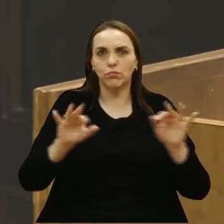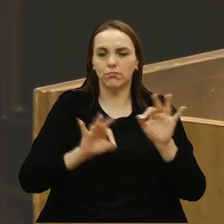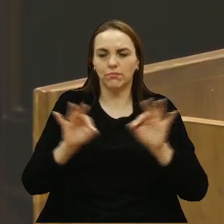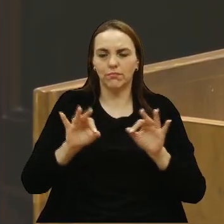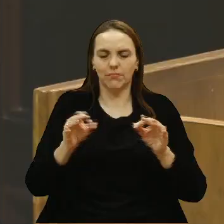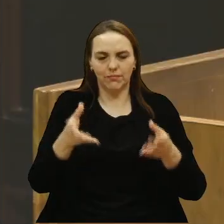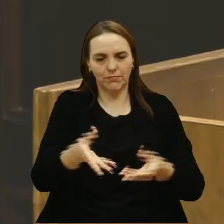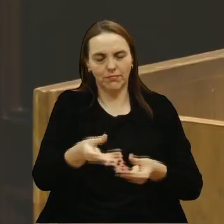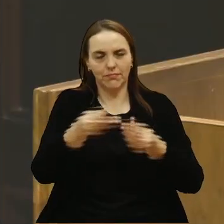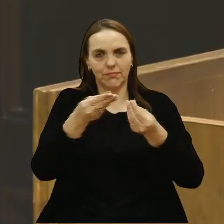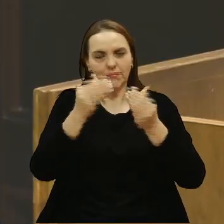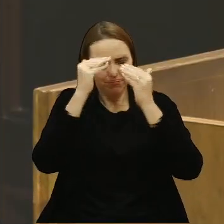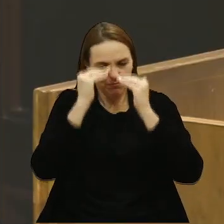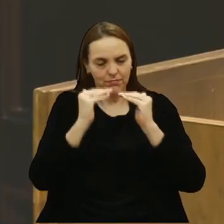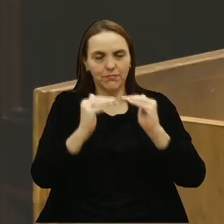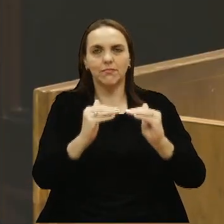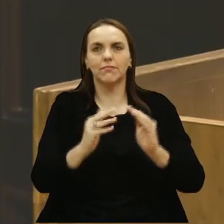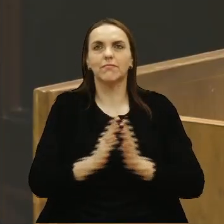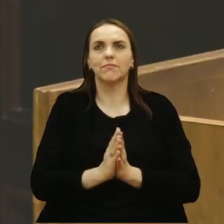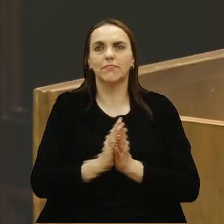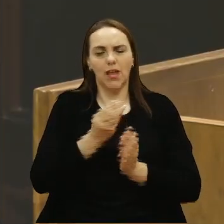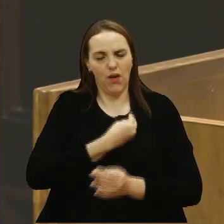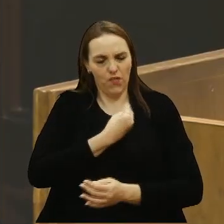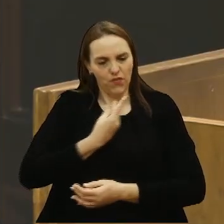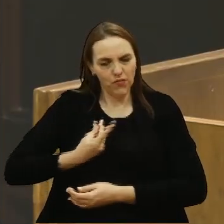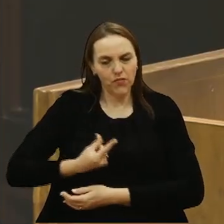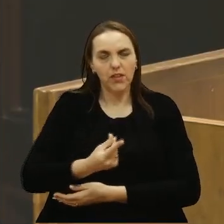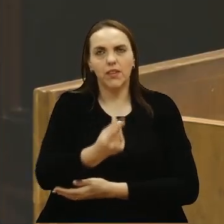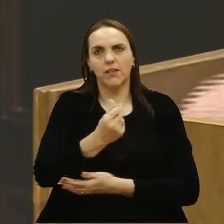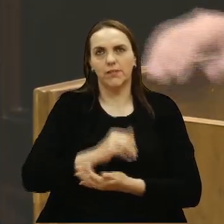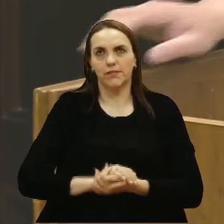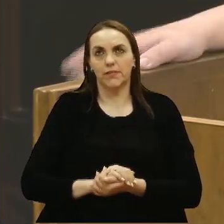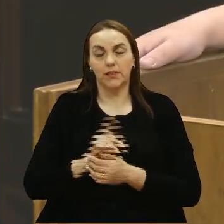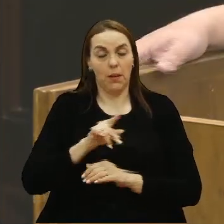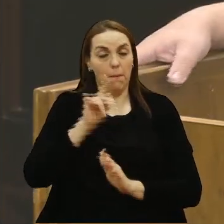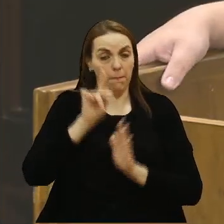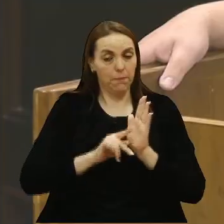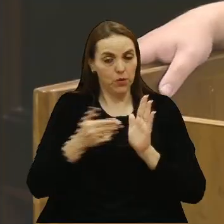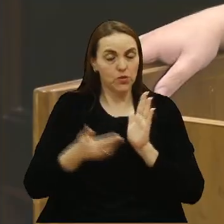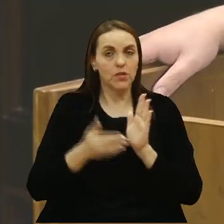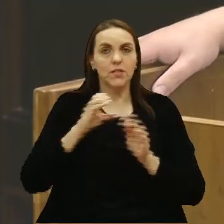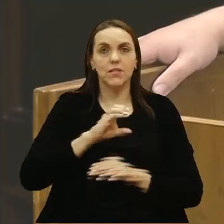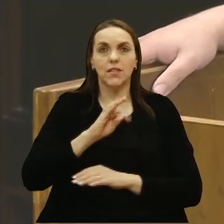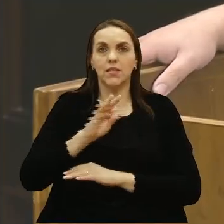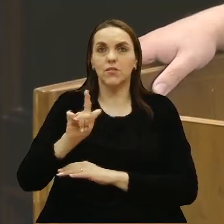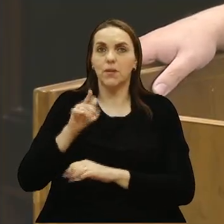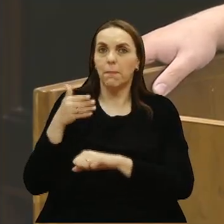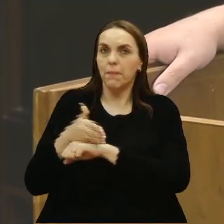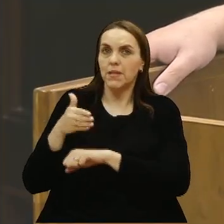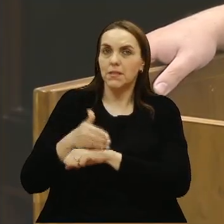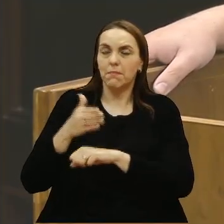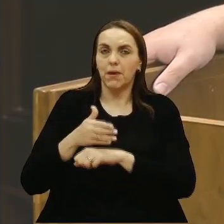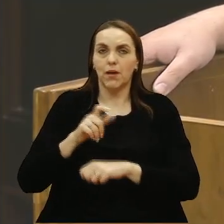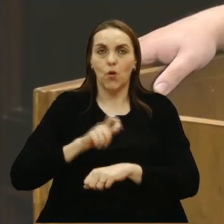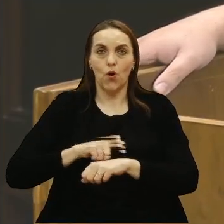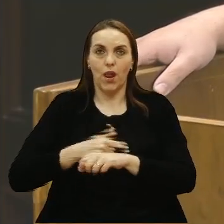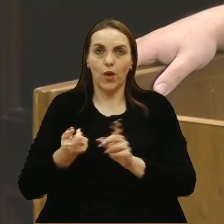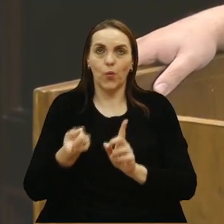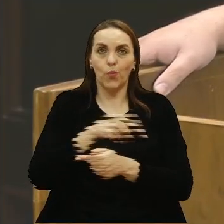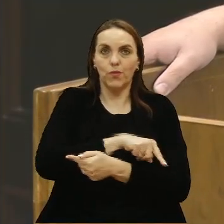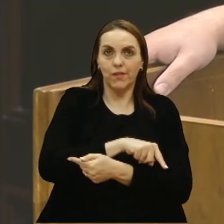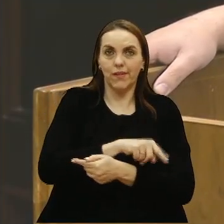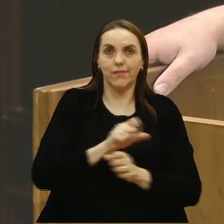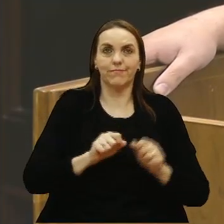prenda. Que isso eles vão levar para a vida. E agora, com esse projeto, os CTGs vão poder participar no turno inverso, dentro das salas de